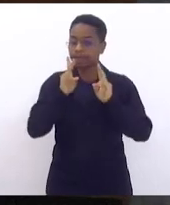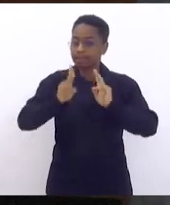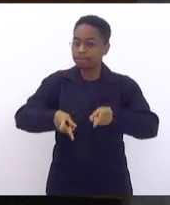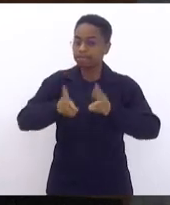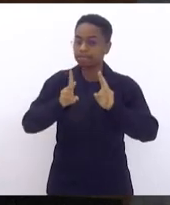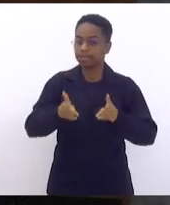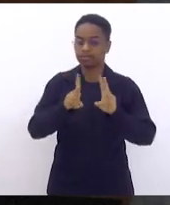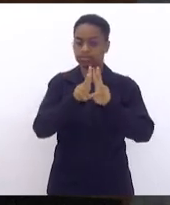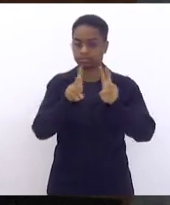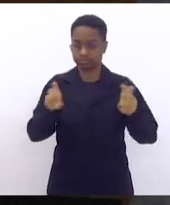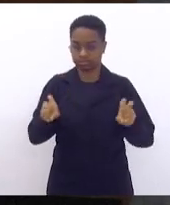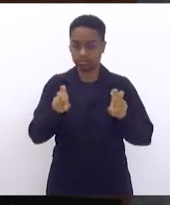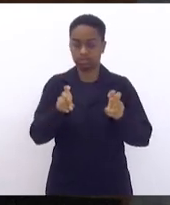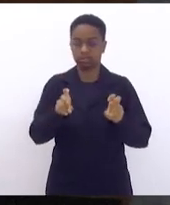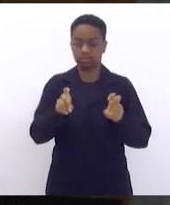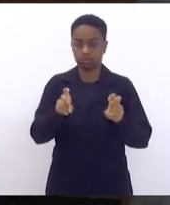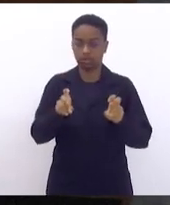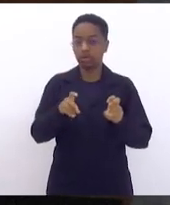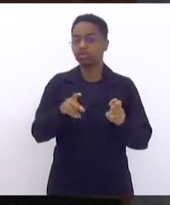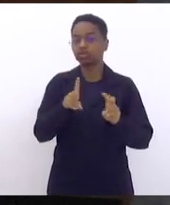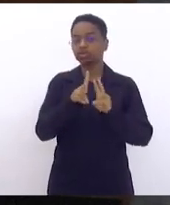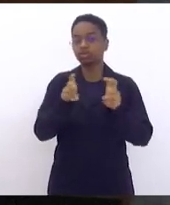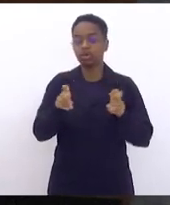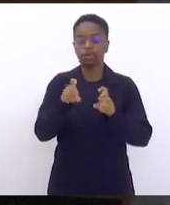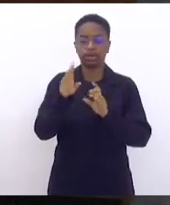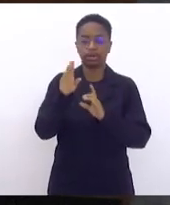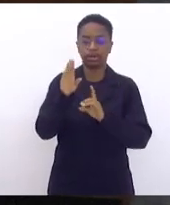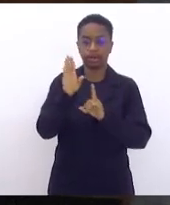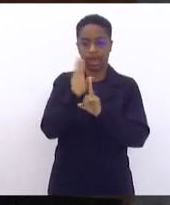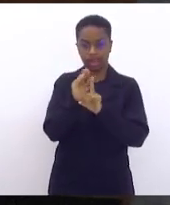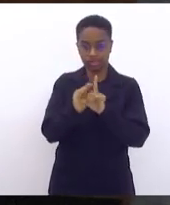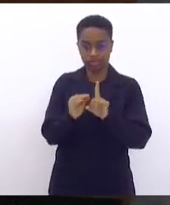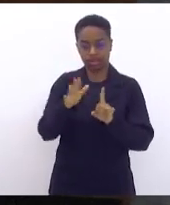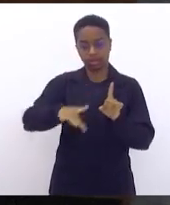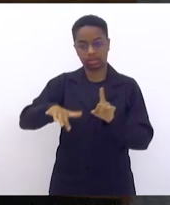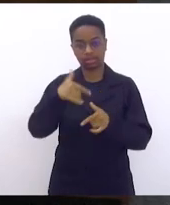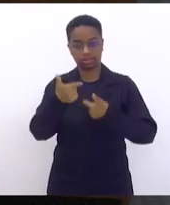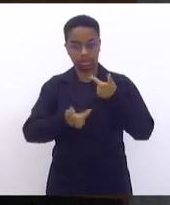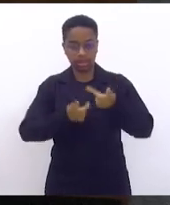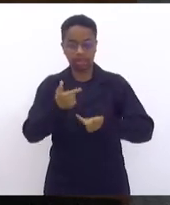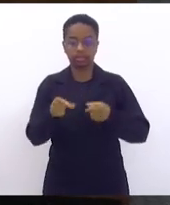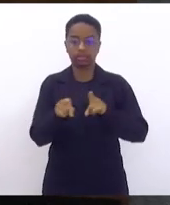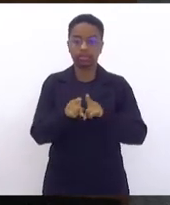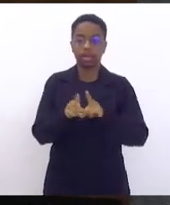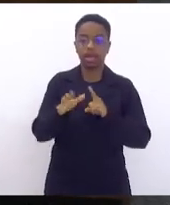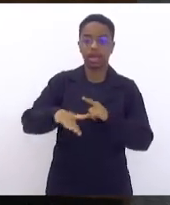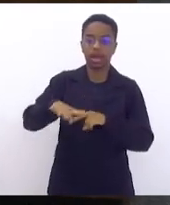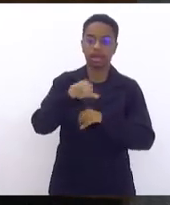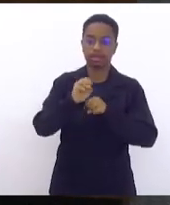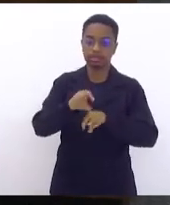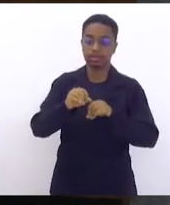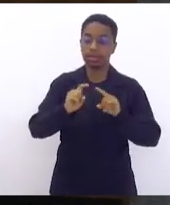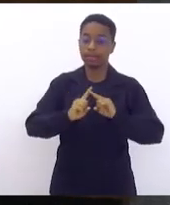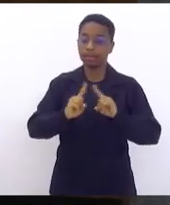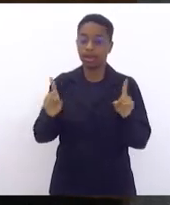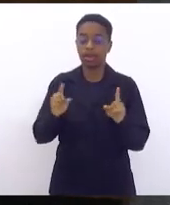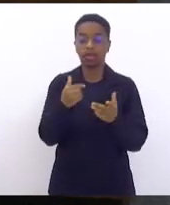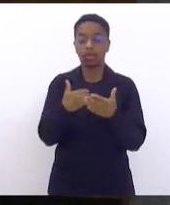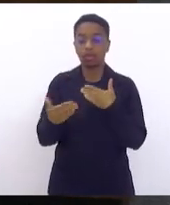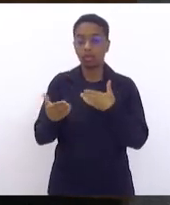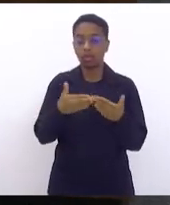exatamente das questões relacionadas ao assédio sexual, no ambiente de trabalho, no ambiente de ensino, mas em